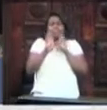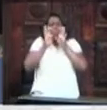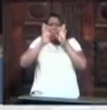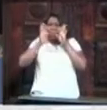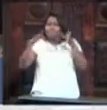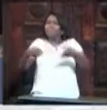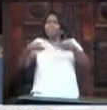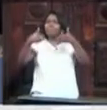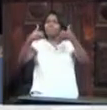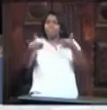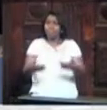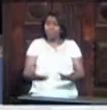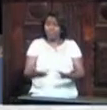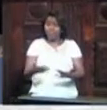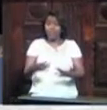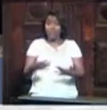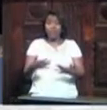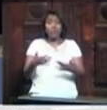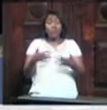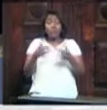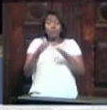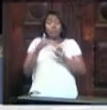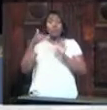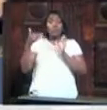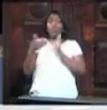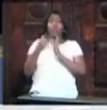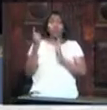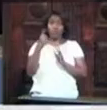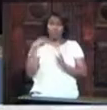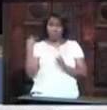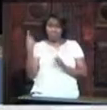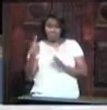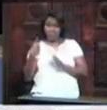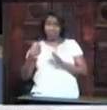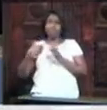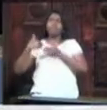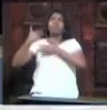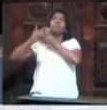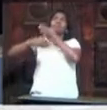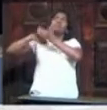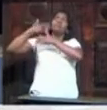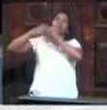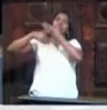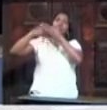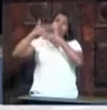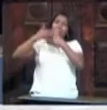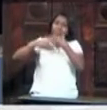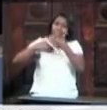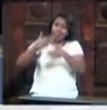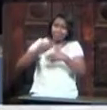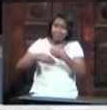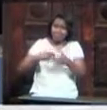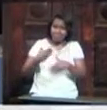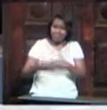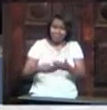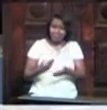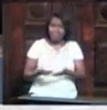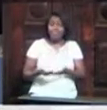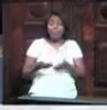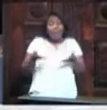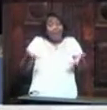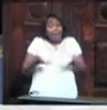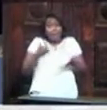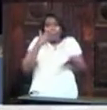específica. Todos nós, ao longo dos últimos anos, mas agora com mais